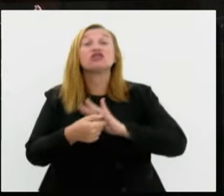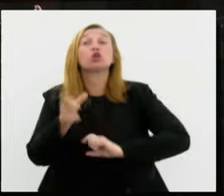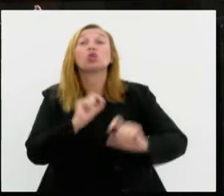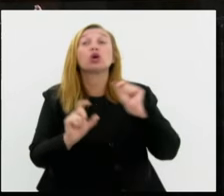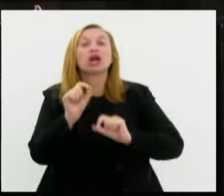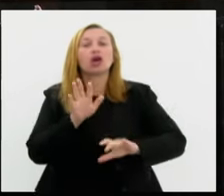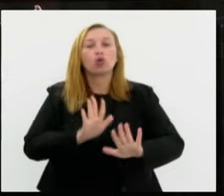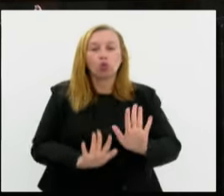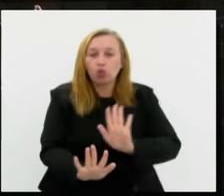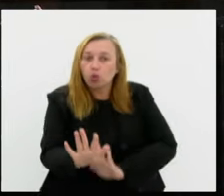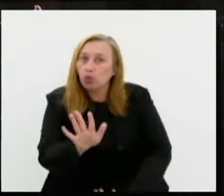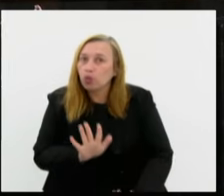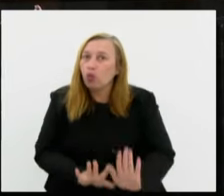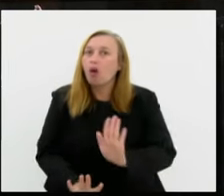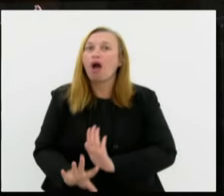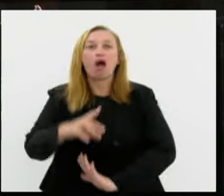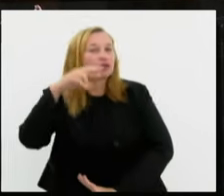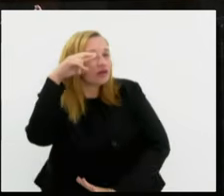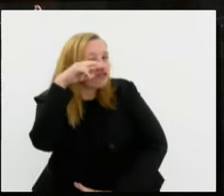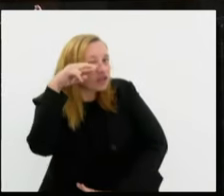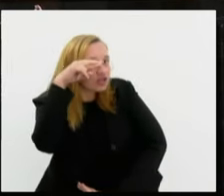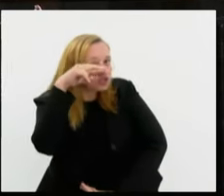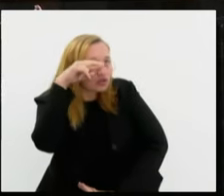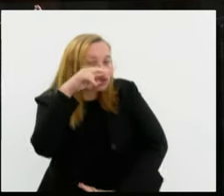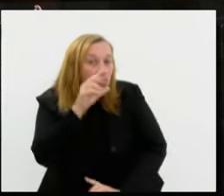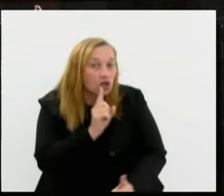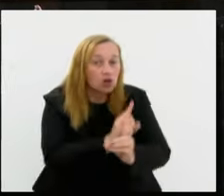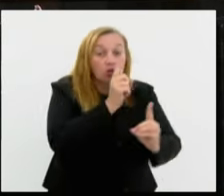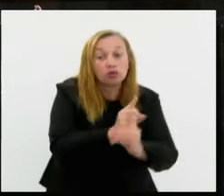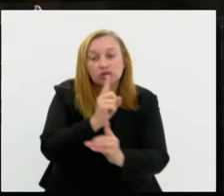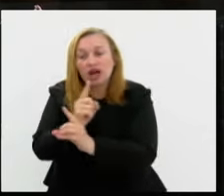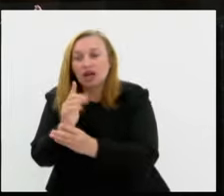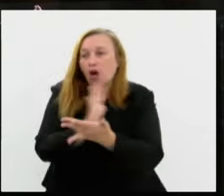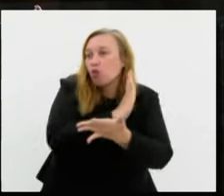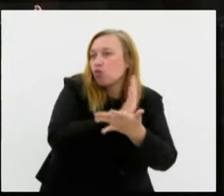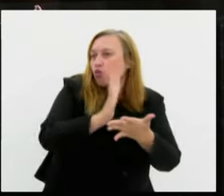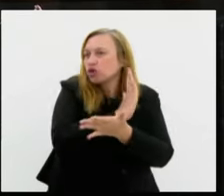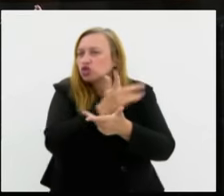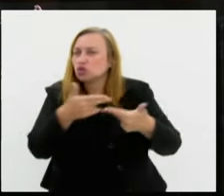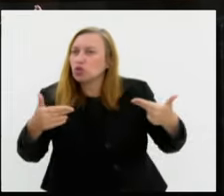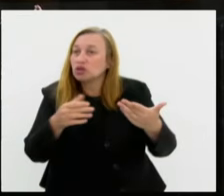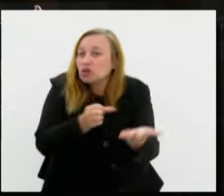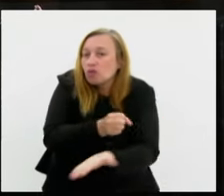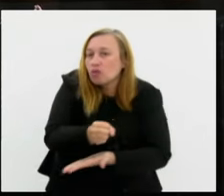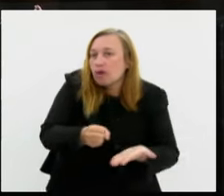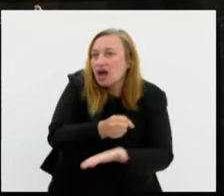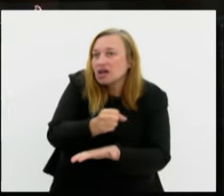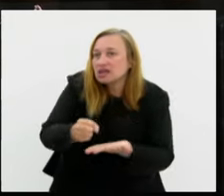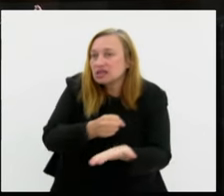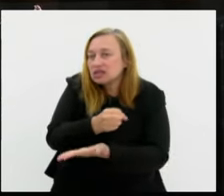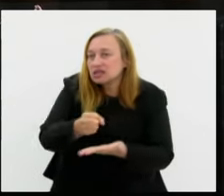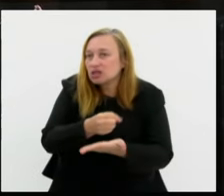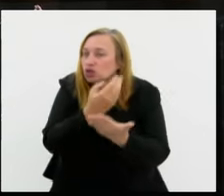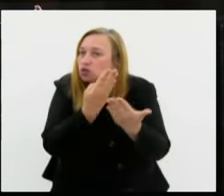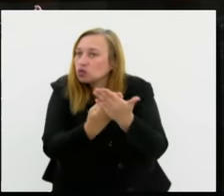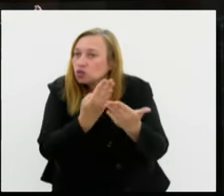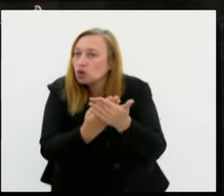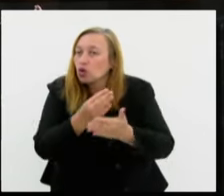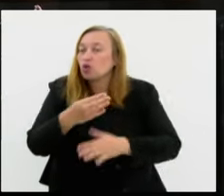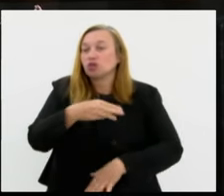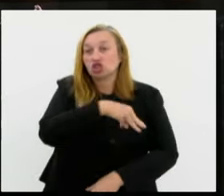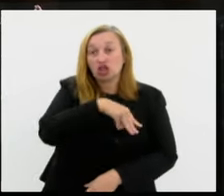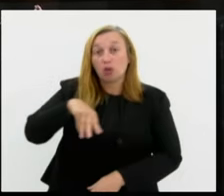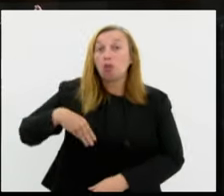Então está se fazendo uma investigação, se descobriram algumas coisas, E, com base nessas coisas, o Ministério Público